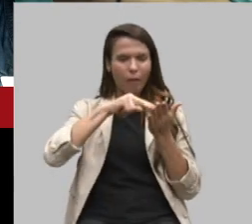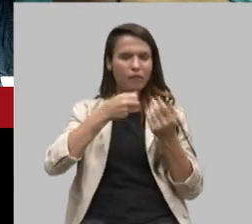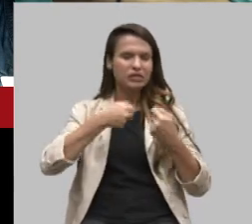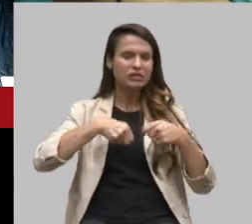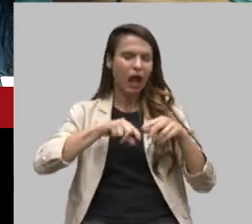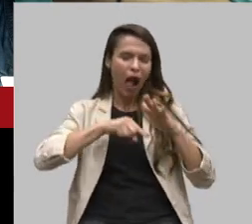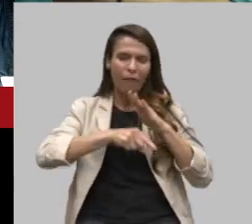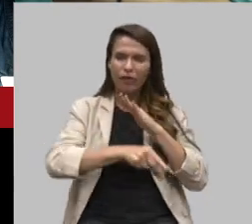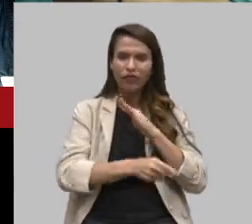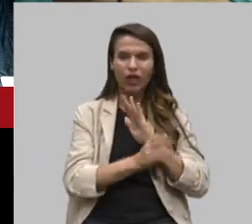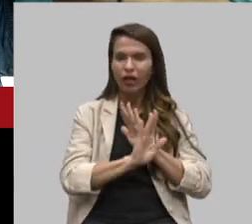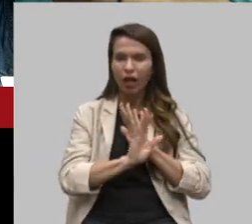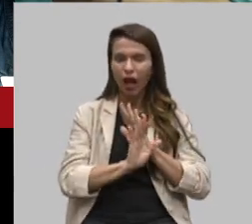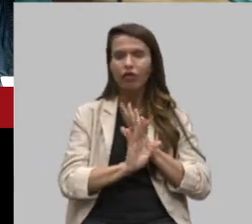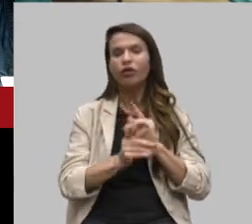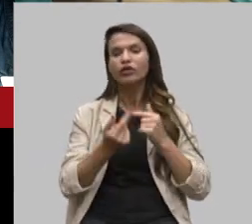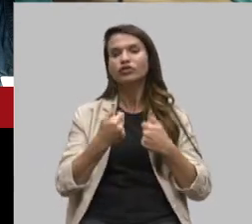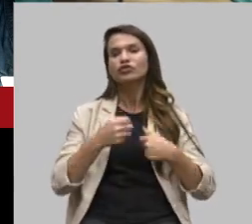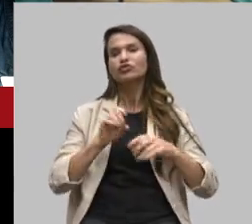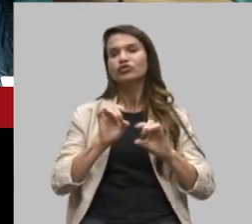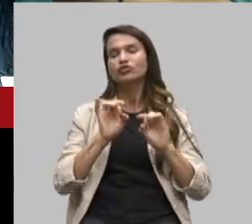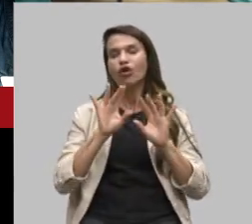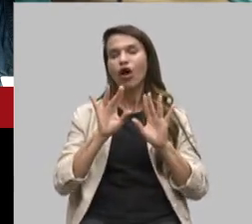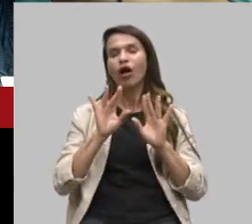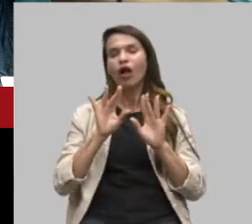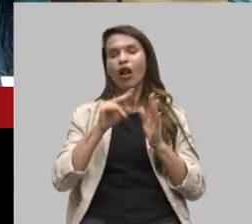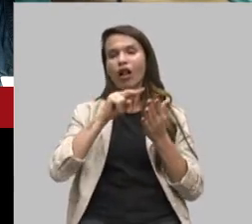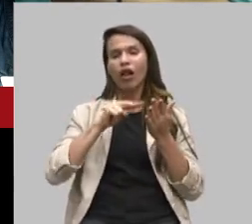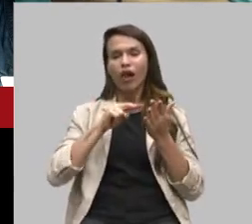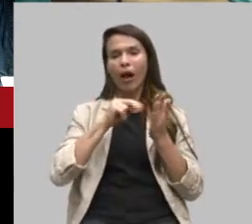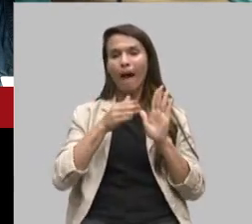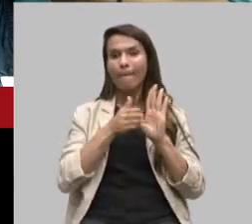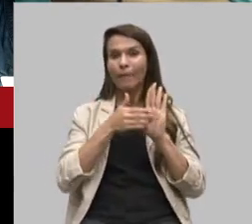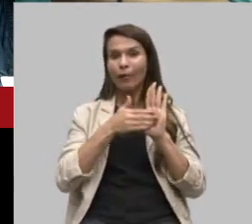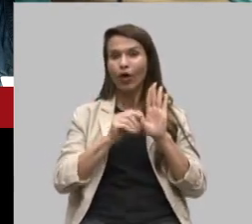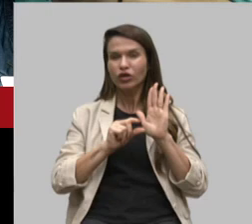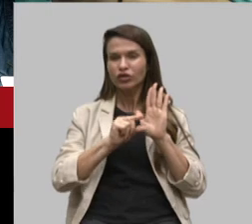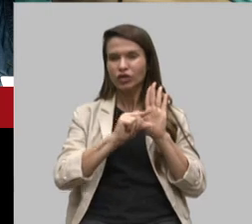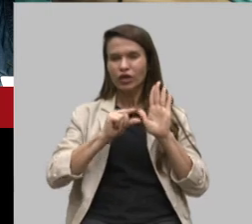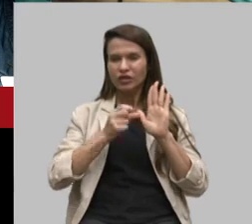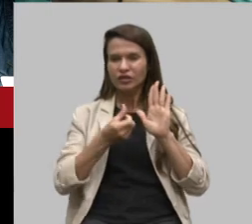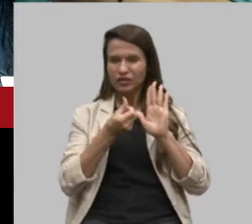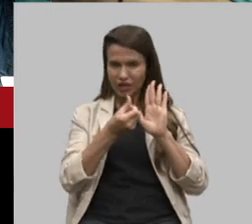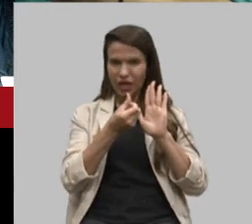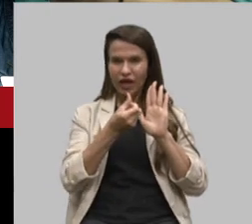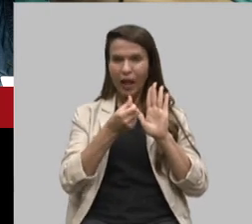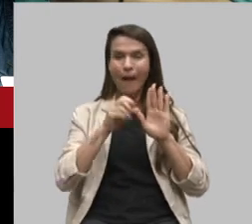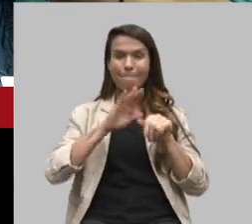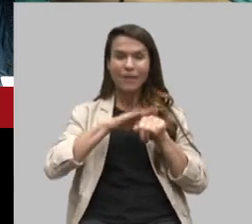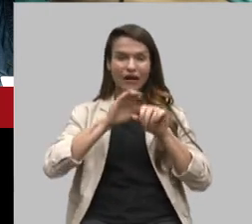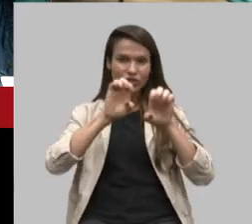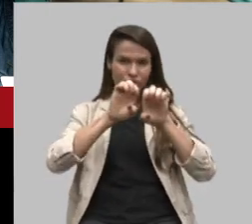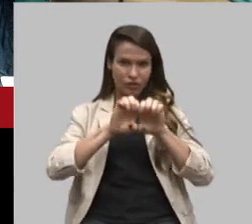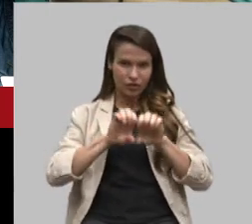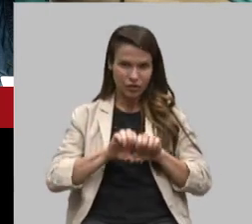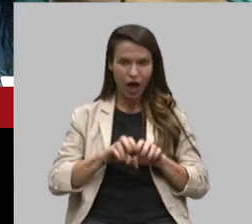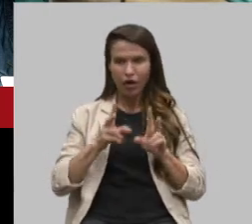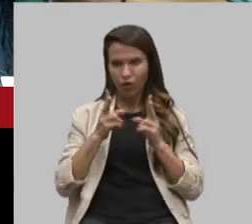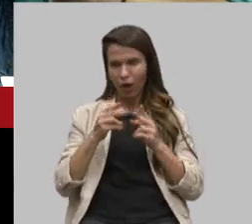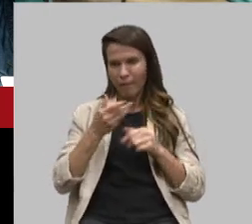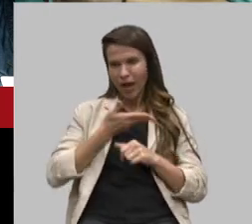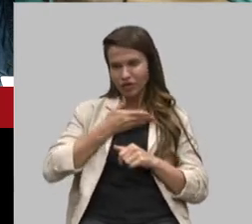aprofundada a gente só de bater olho a gente consegue ver que a proposta seis Ela é bem mais estruturada como a nossa colega disse que essa